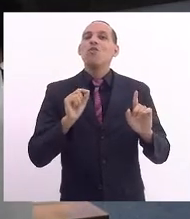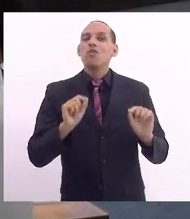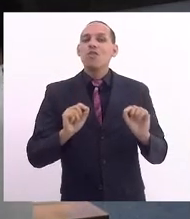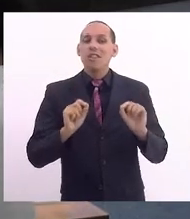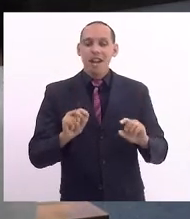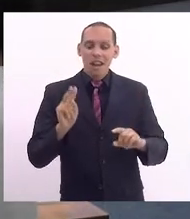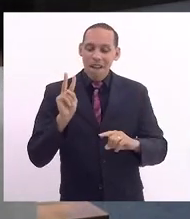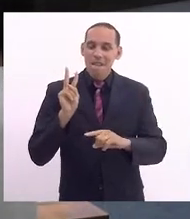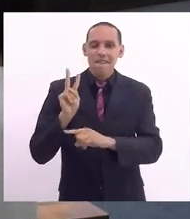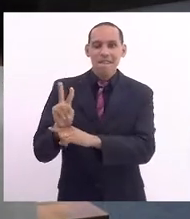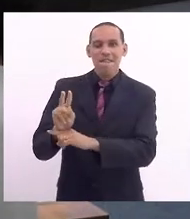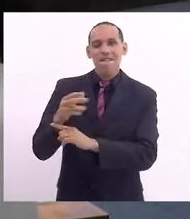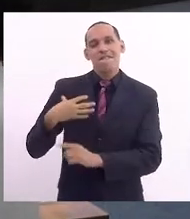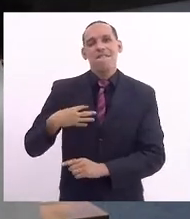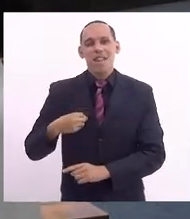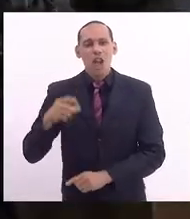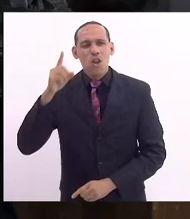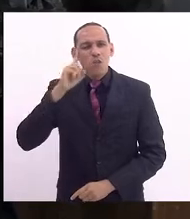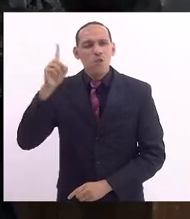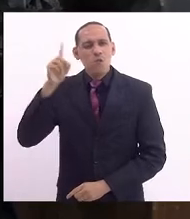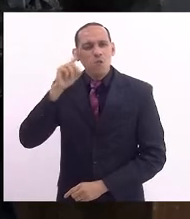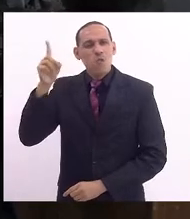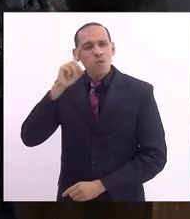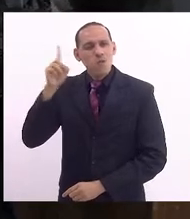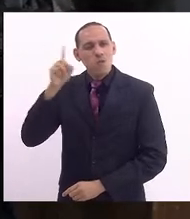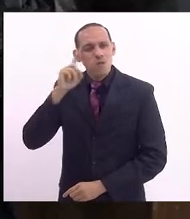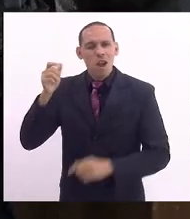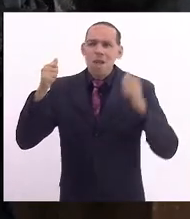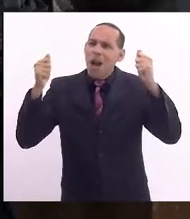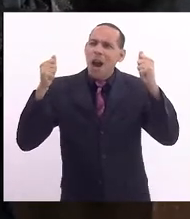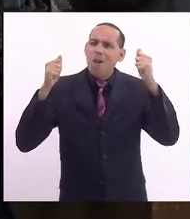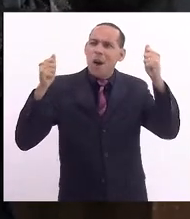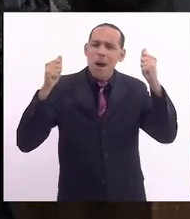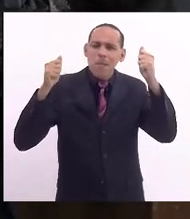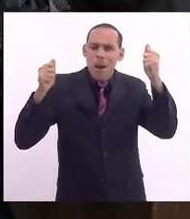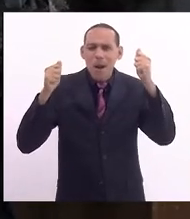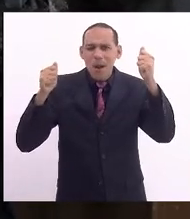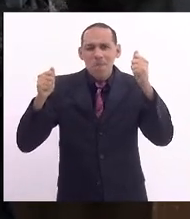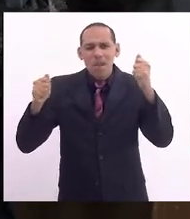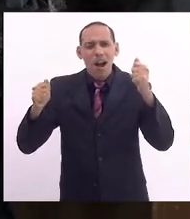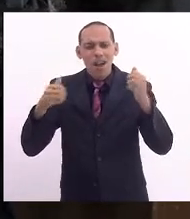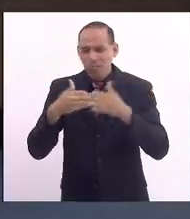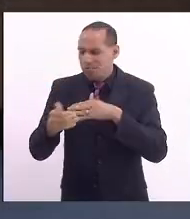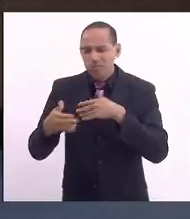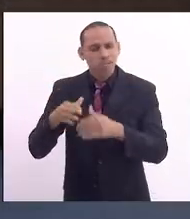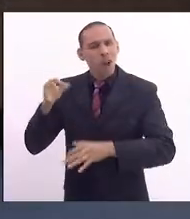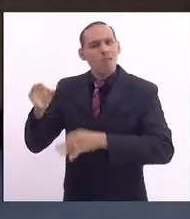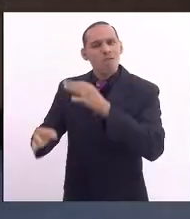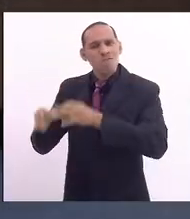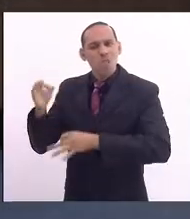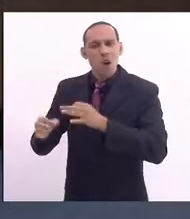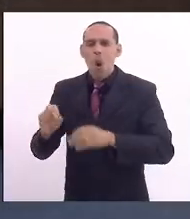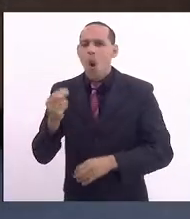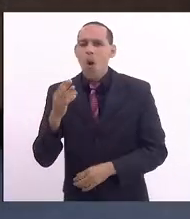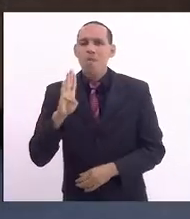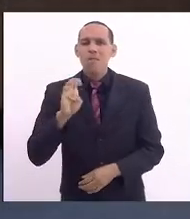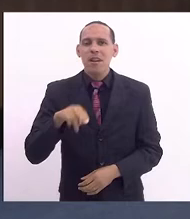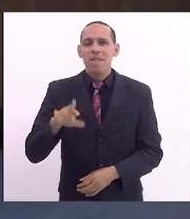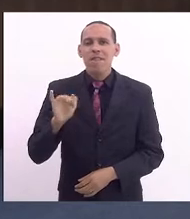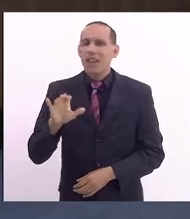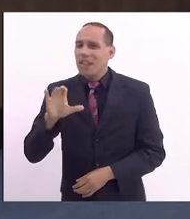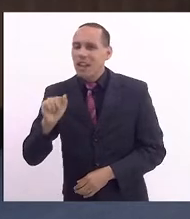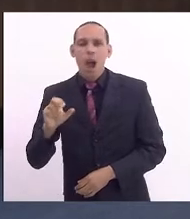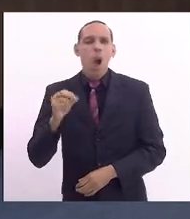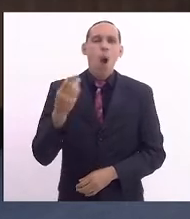dele. Todos os dias estava na rua protestando, seja na porta do fórum, seja em Benfica, seja em